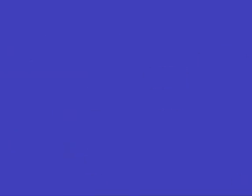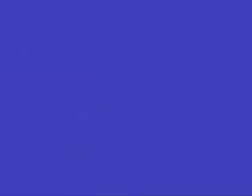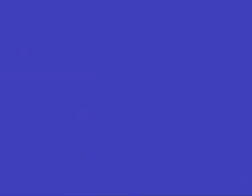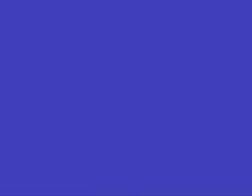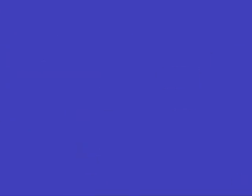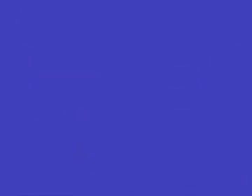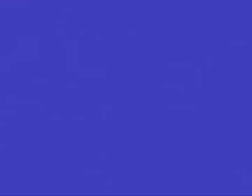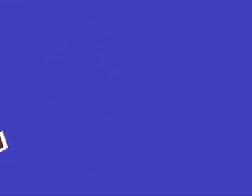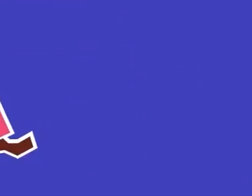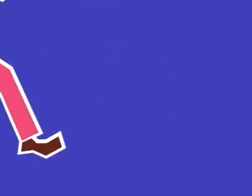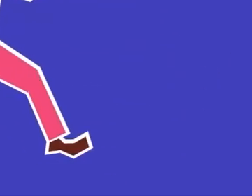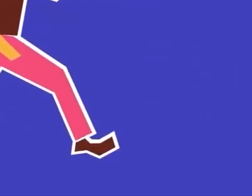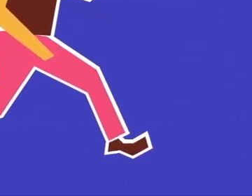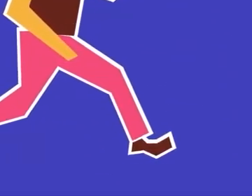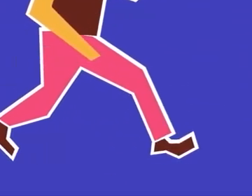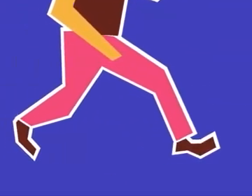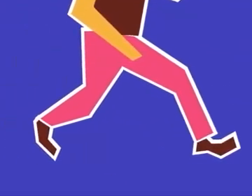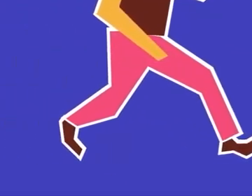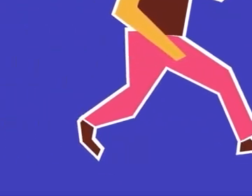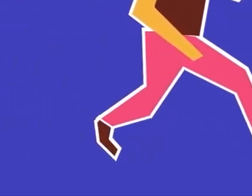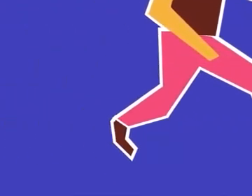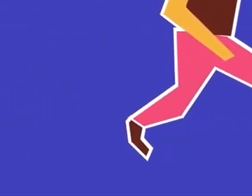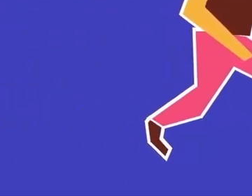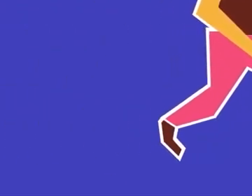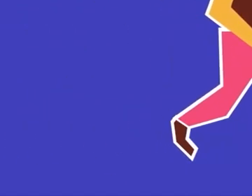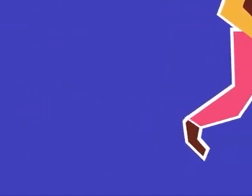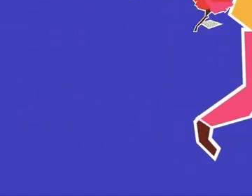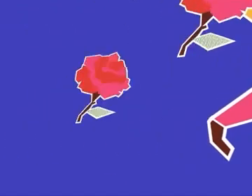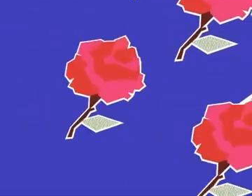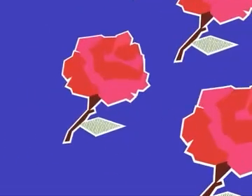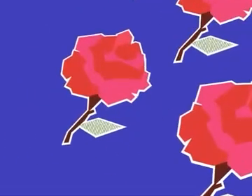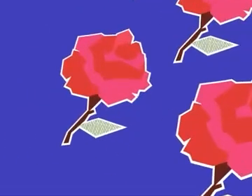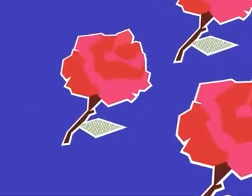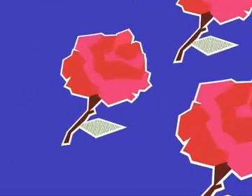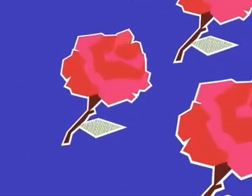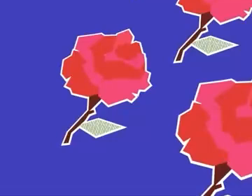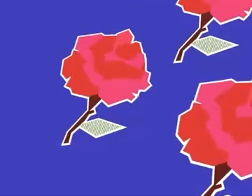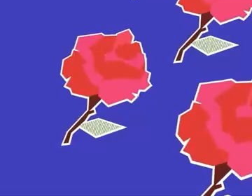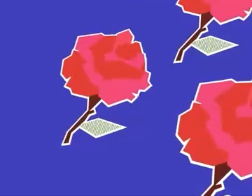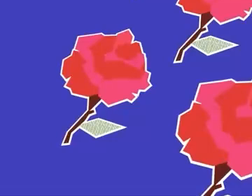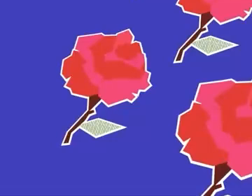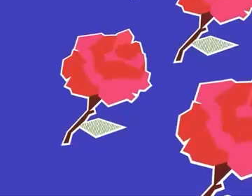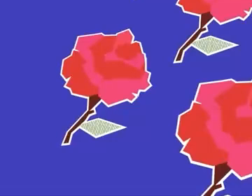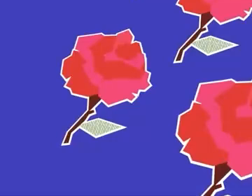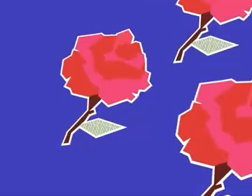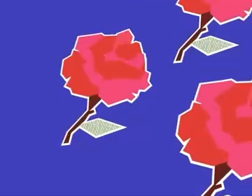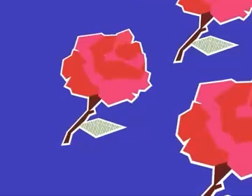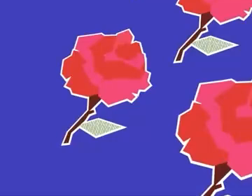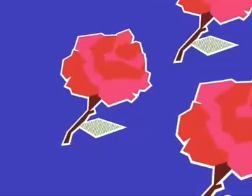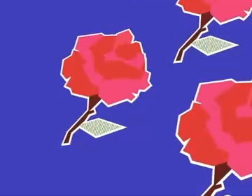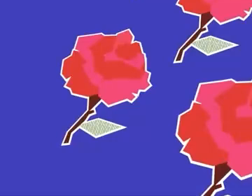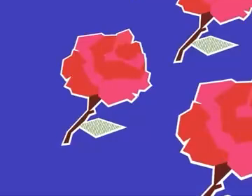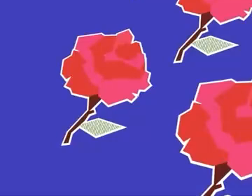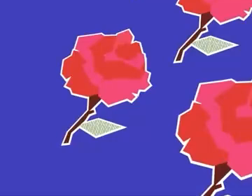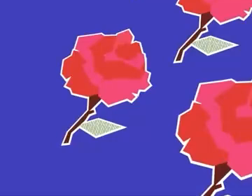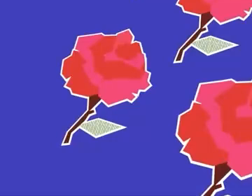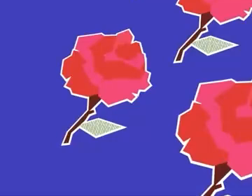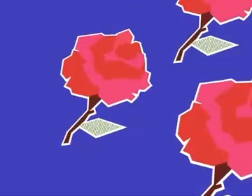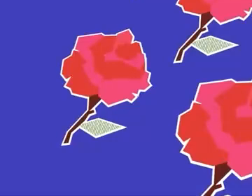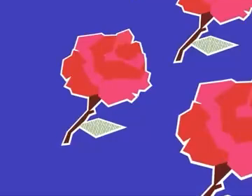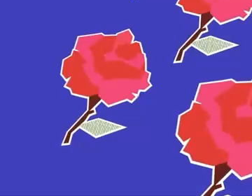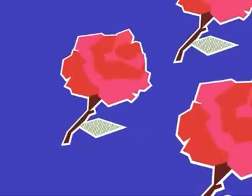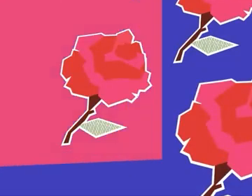Vai começar mais uma atividade do festival. Compartilhe os melhores momentos nas redes sociais.